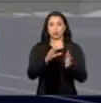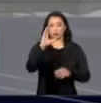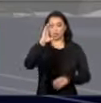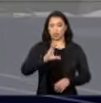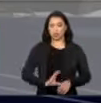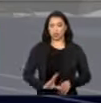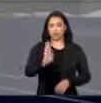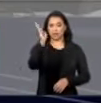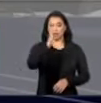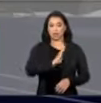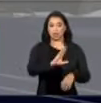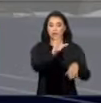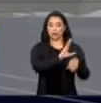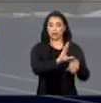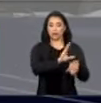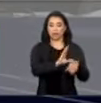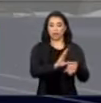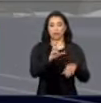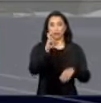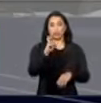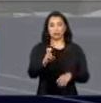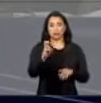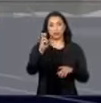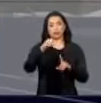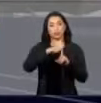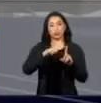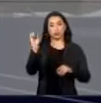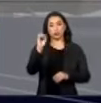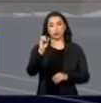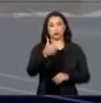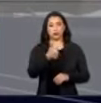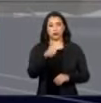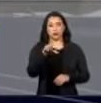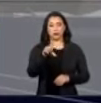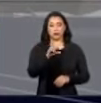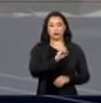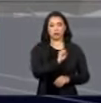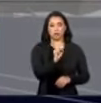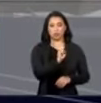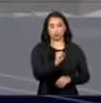Constituição Democrática, promulgada em 5 de outubro de 88, seja integralmente cumprida.